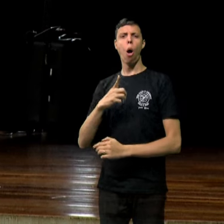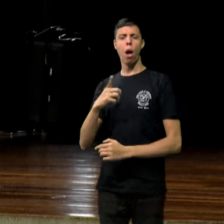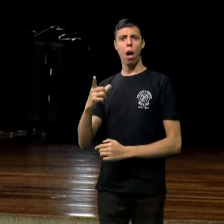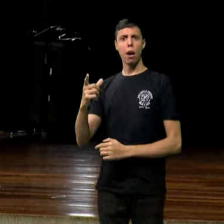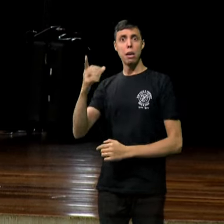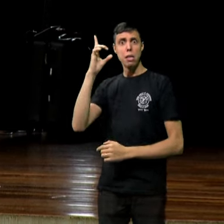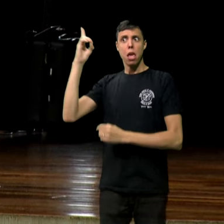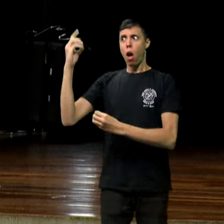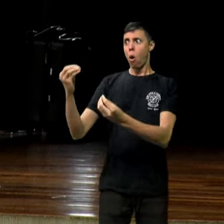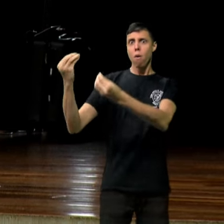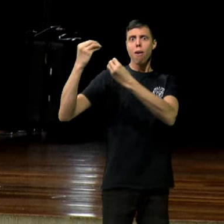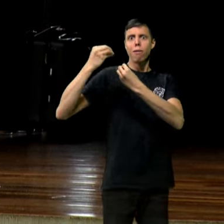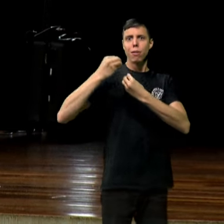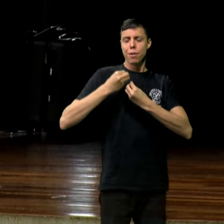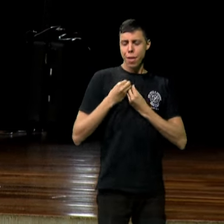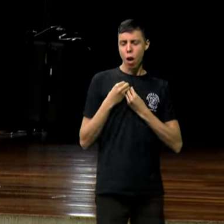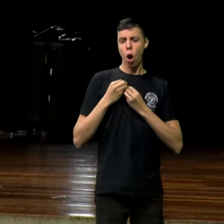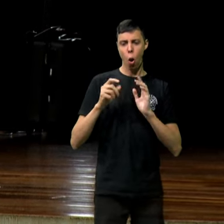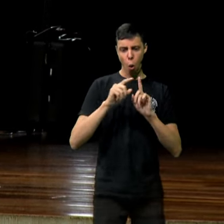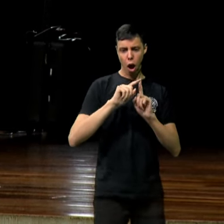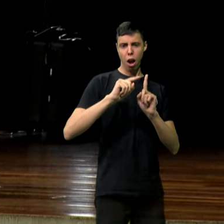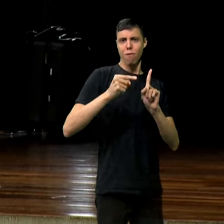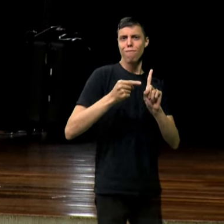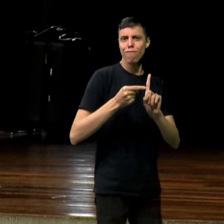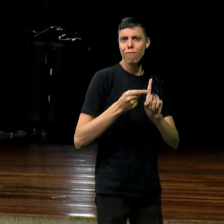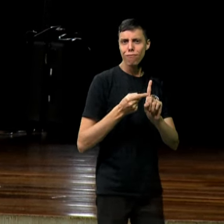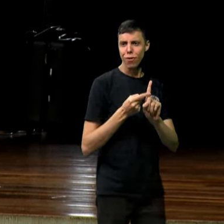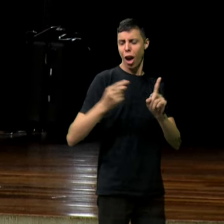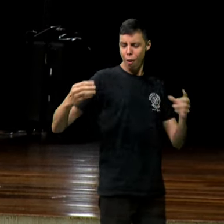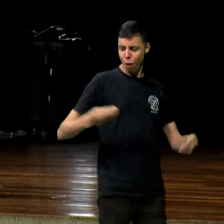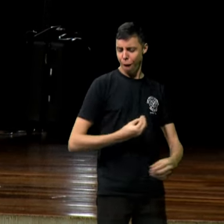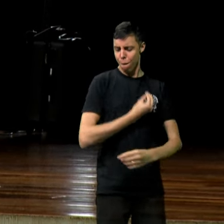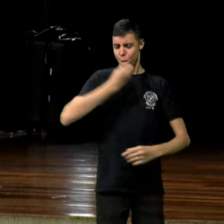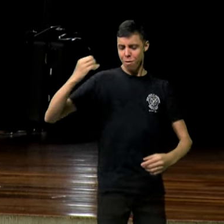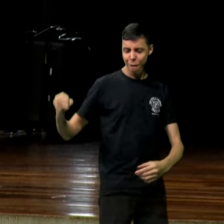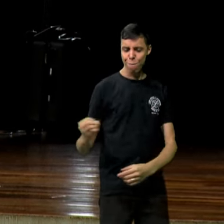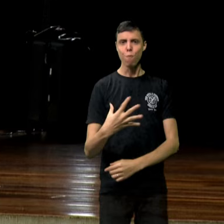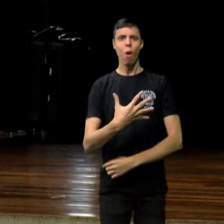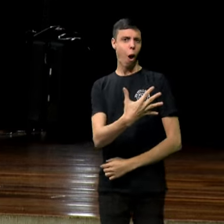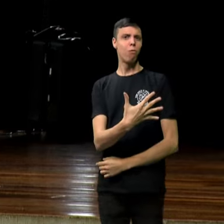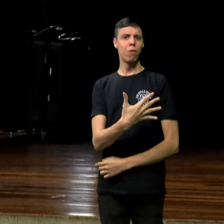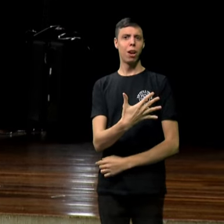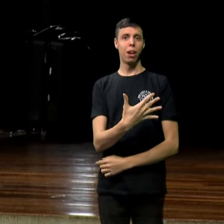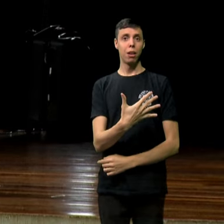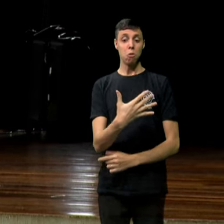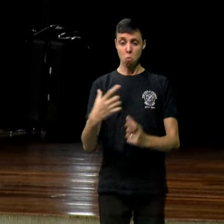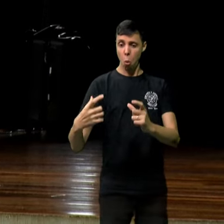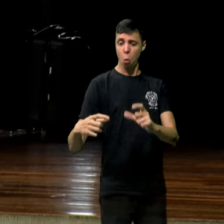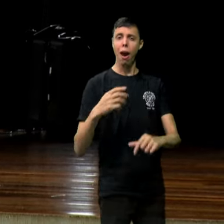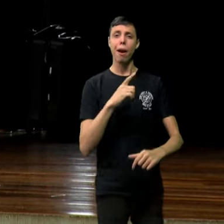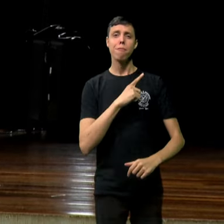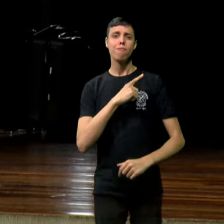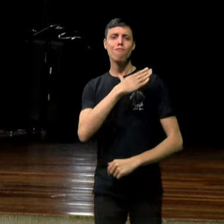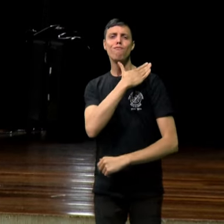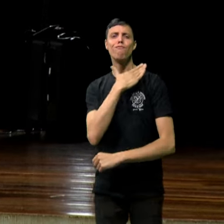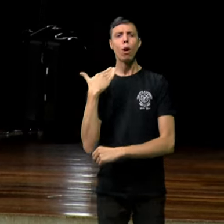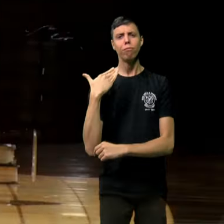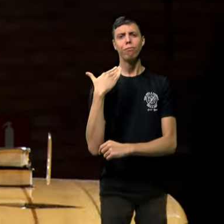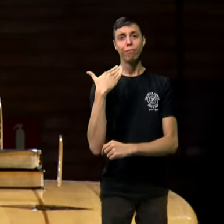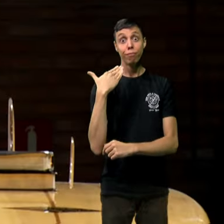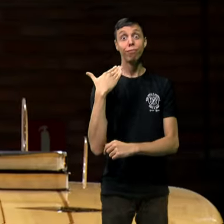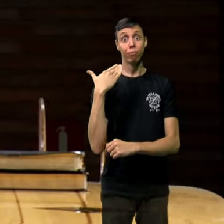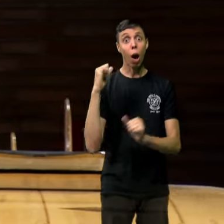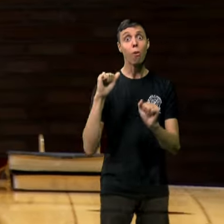para gerar vida aonde só existe morte.